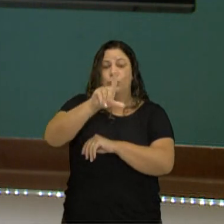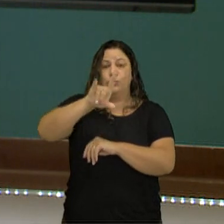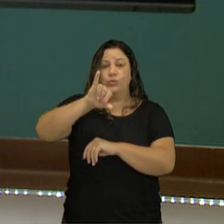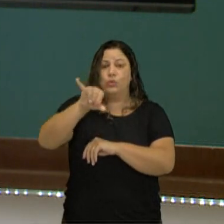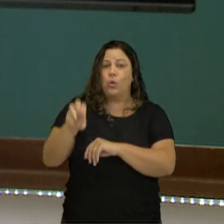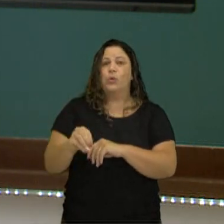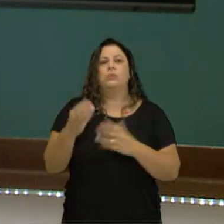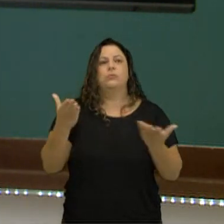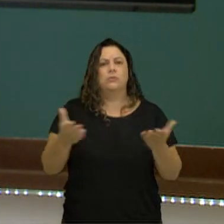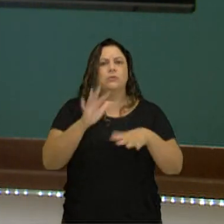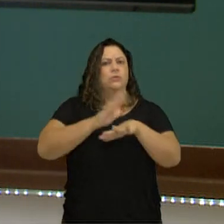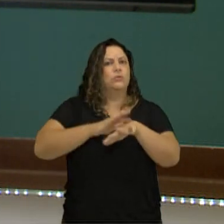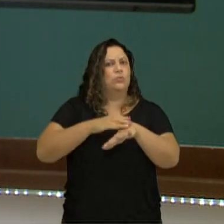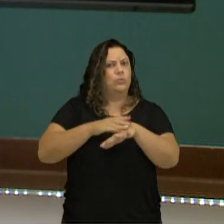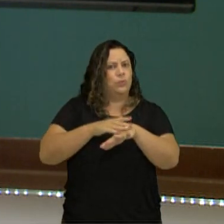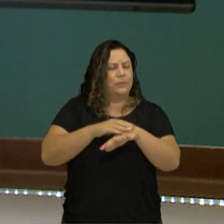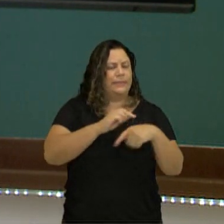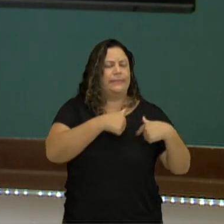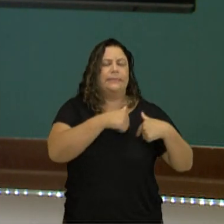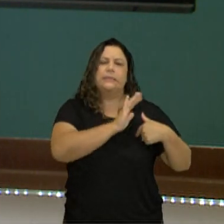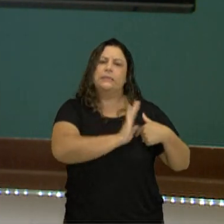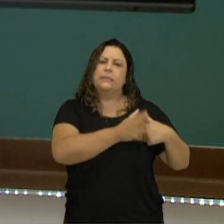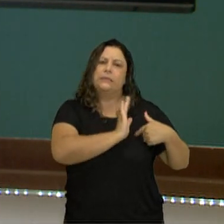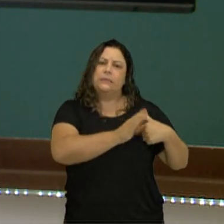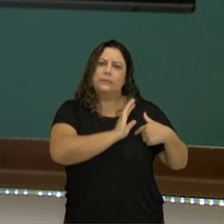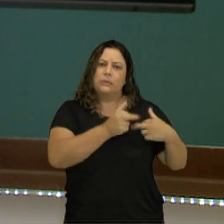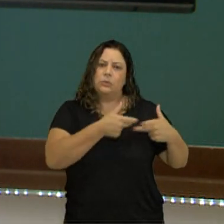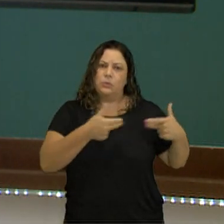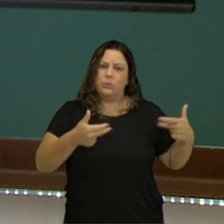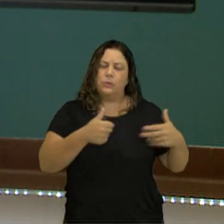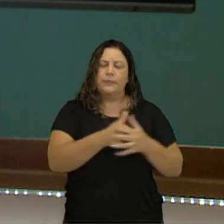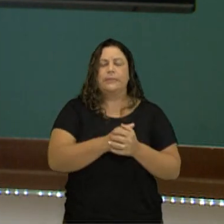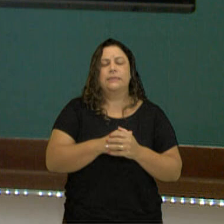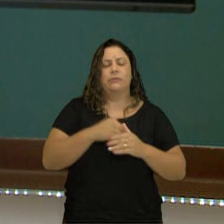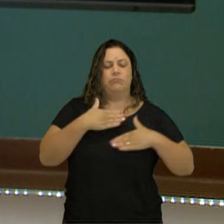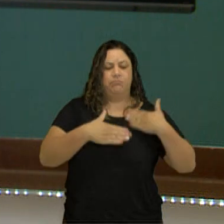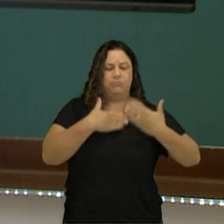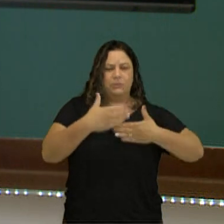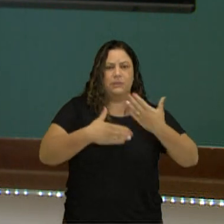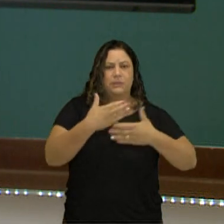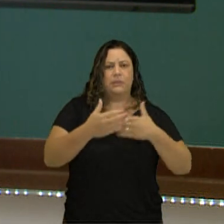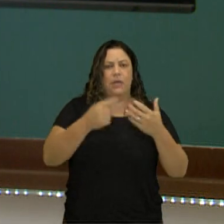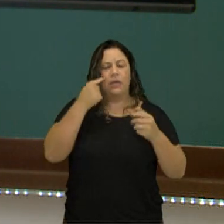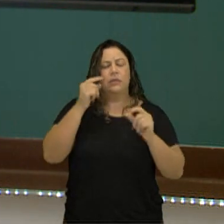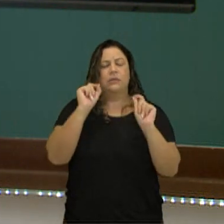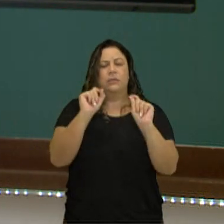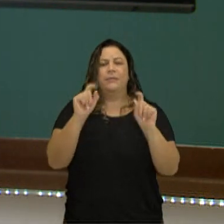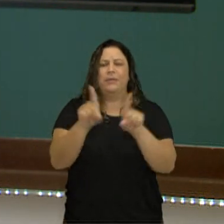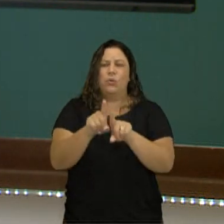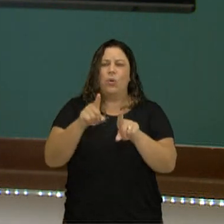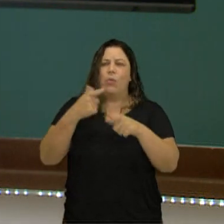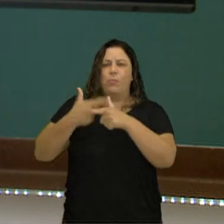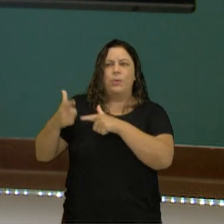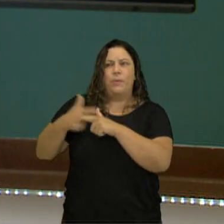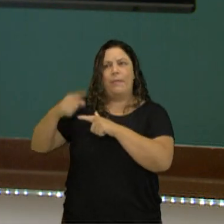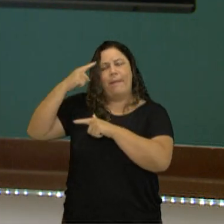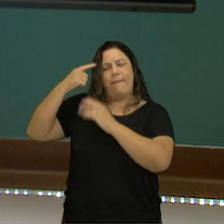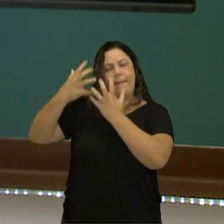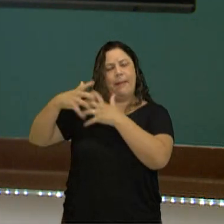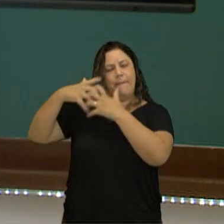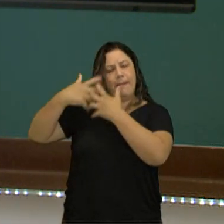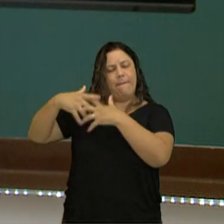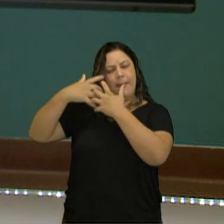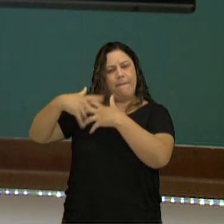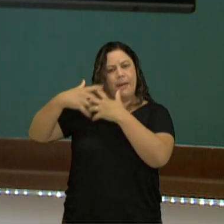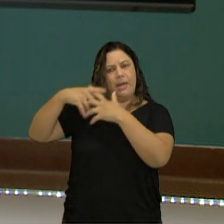surgir doenças cardiovasculares e desencadear um acidente vascular cerebral, além de